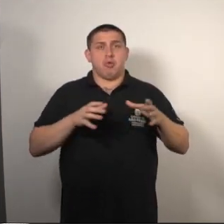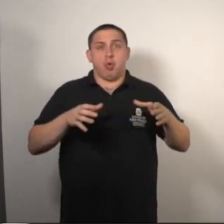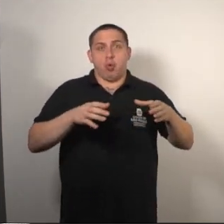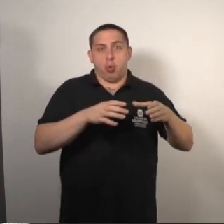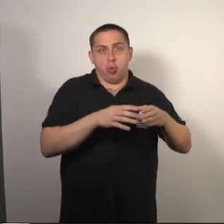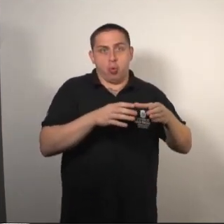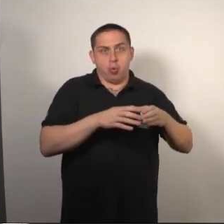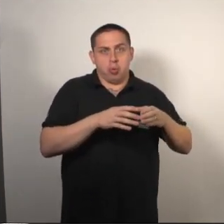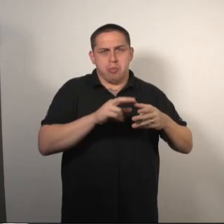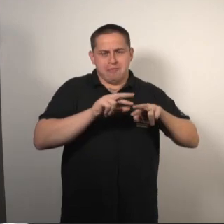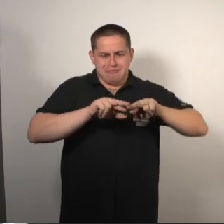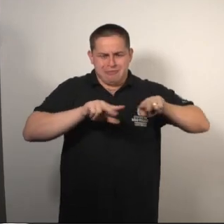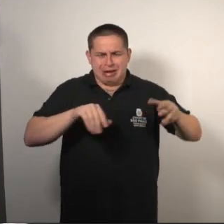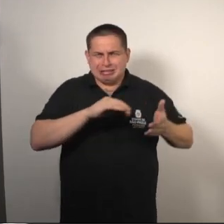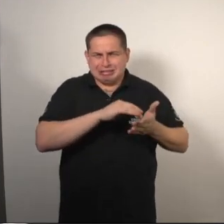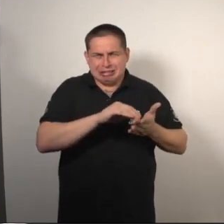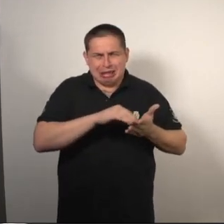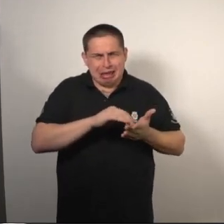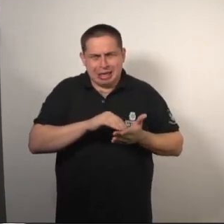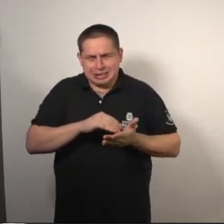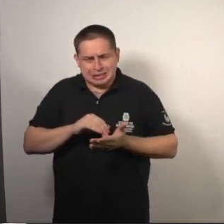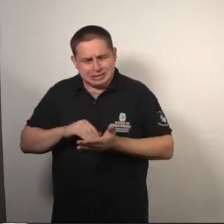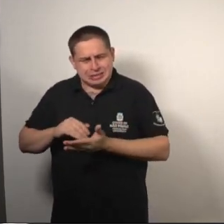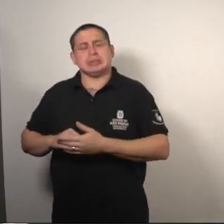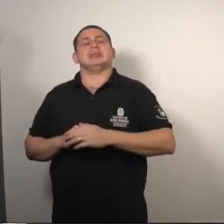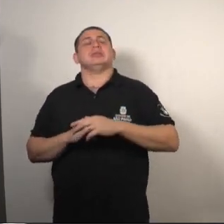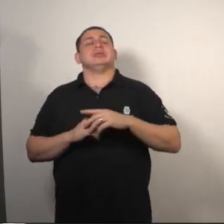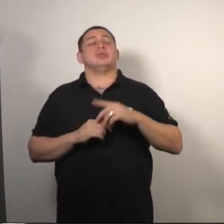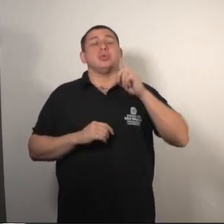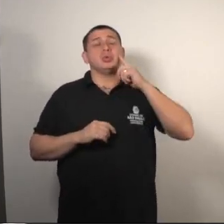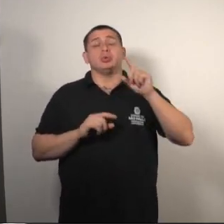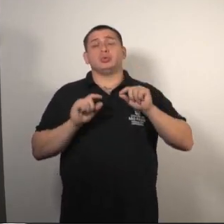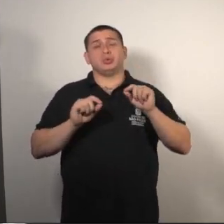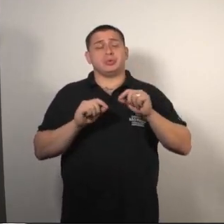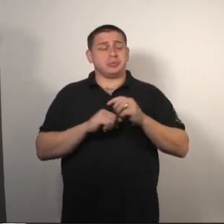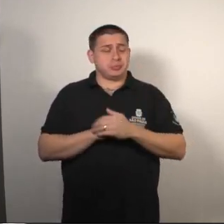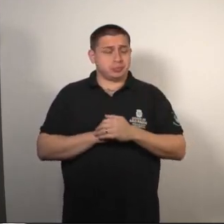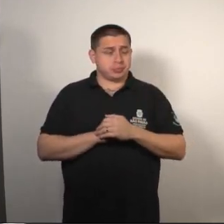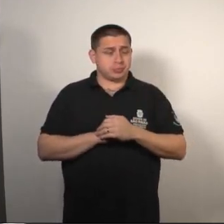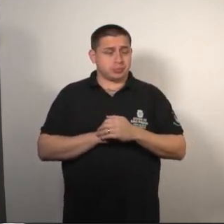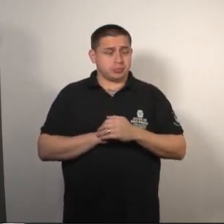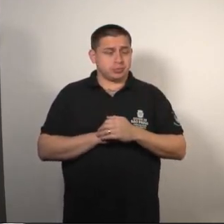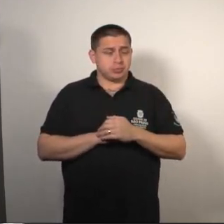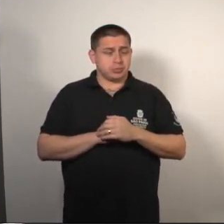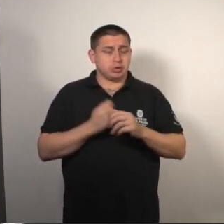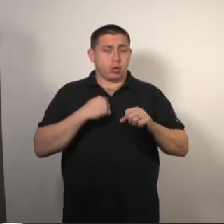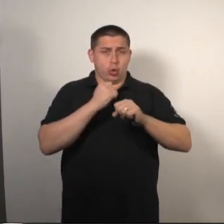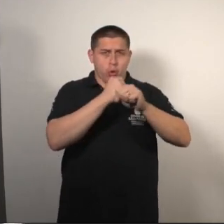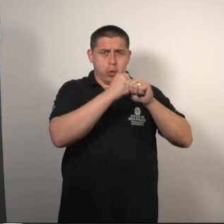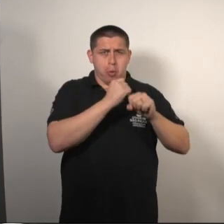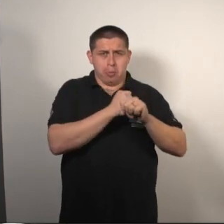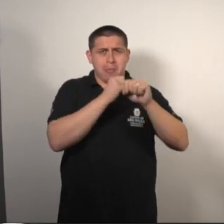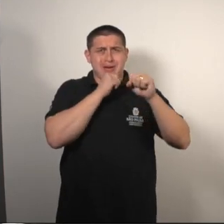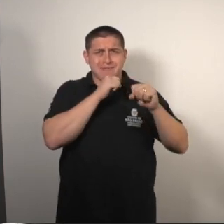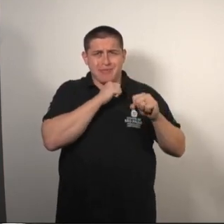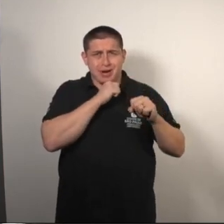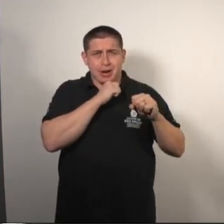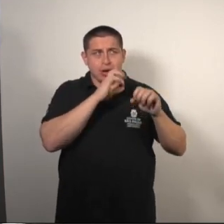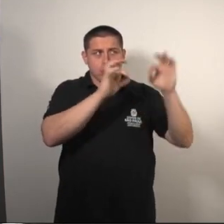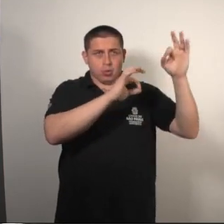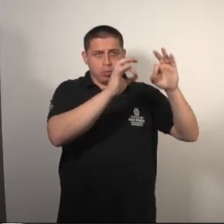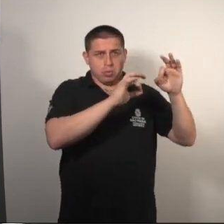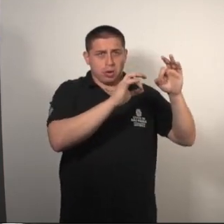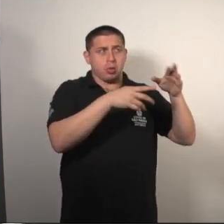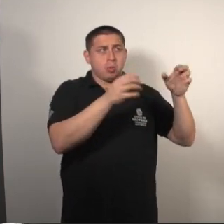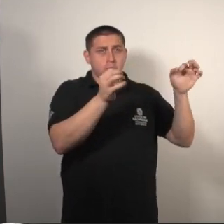de várias secretarias, se estruturou o programa para atuar primeiro naquelas obras mais antigas, mais deterioradas, e a